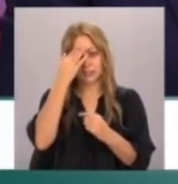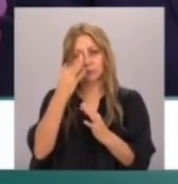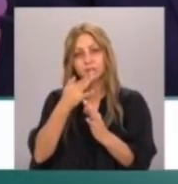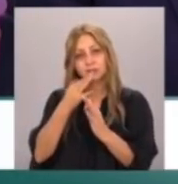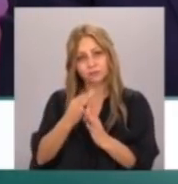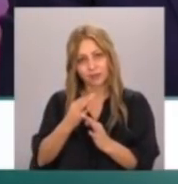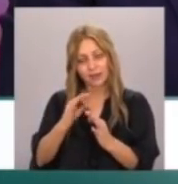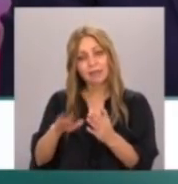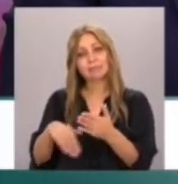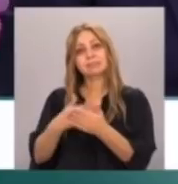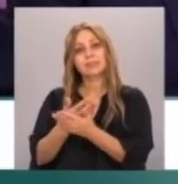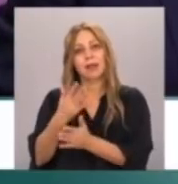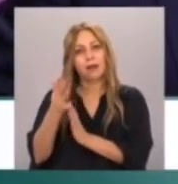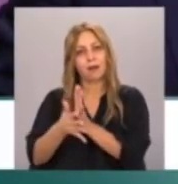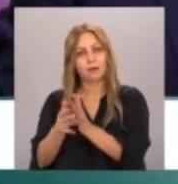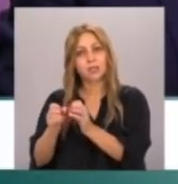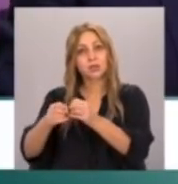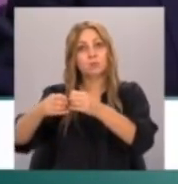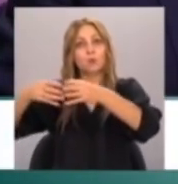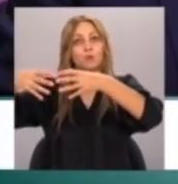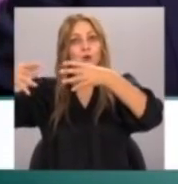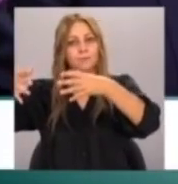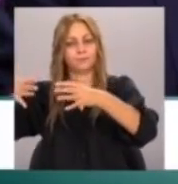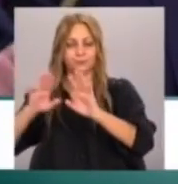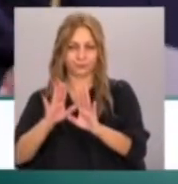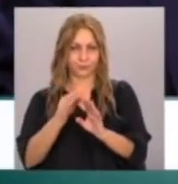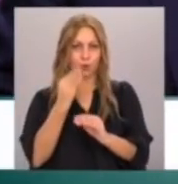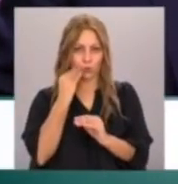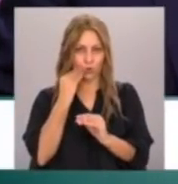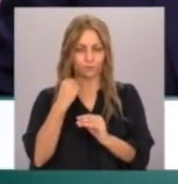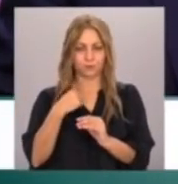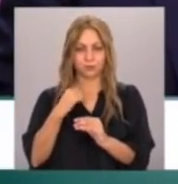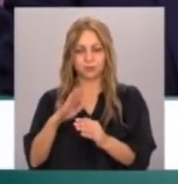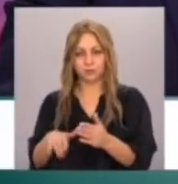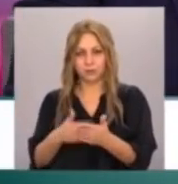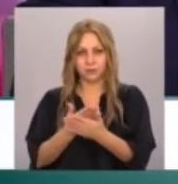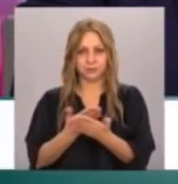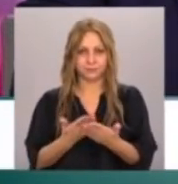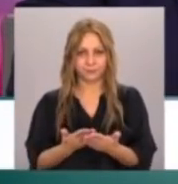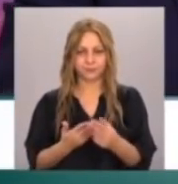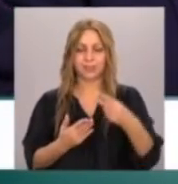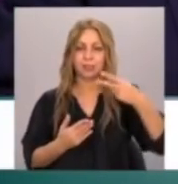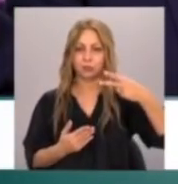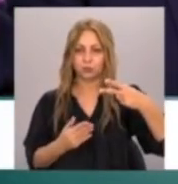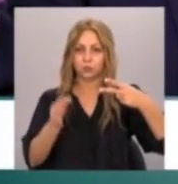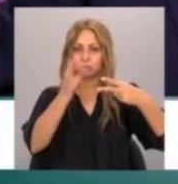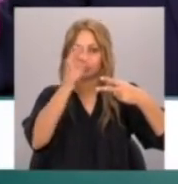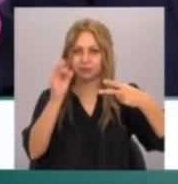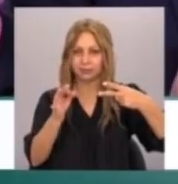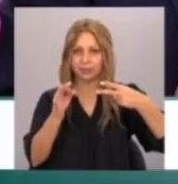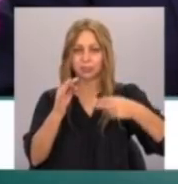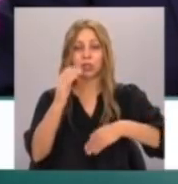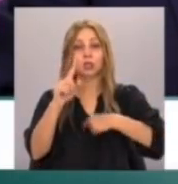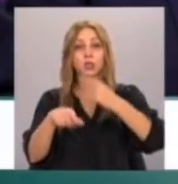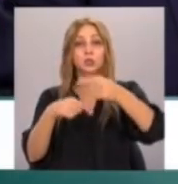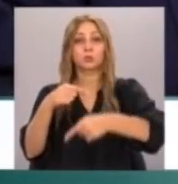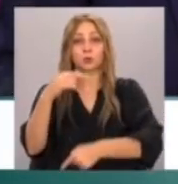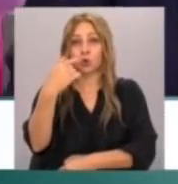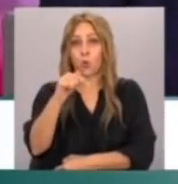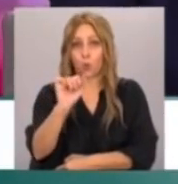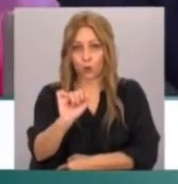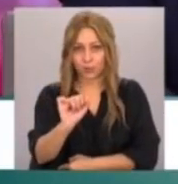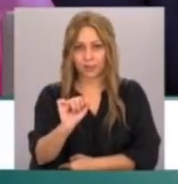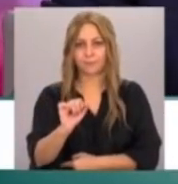interrogado e então é então como é que estes vaga a nossa nossa proposta neste momento de duas taxas a caminho da tela está a única que os termos de um dia